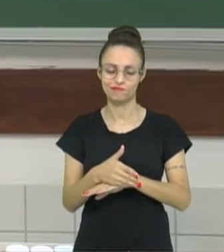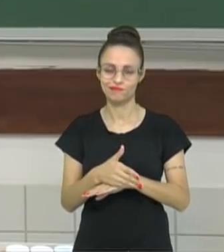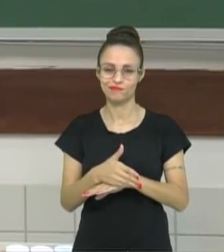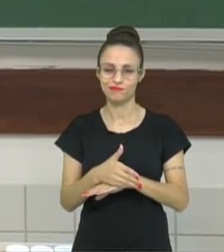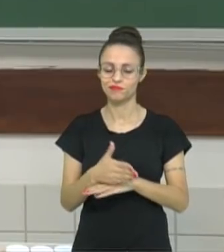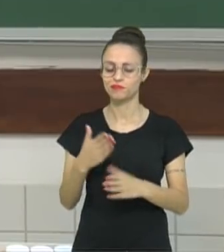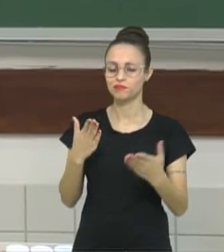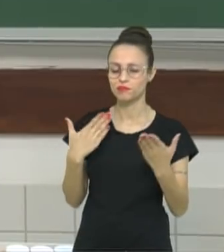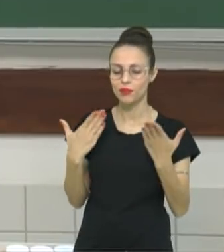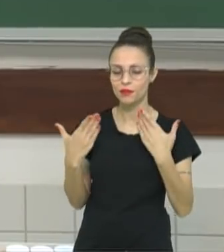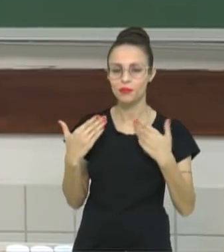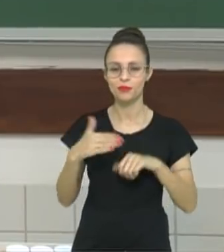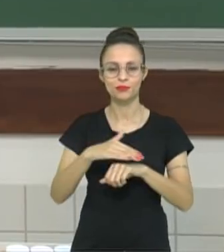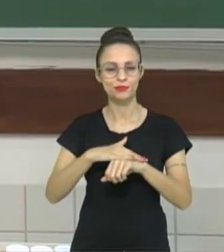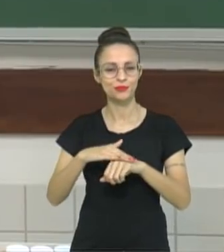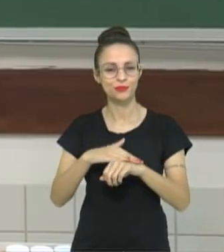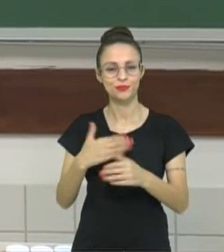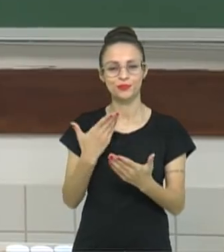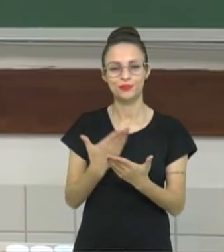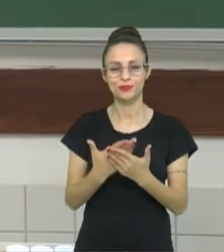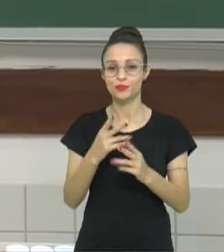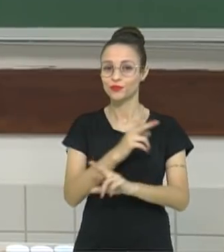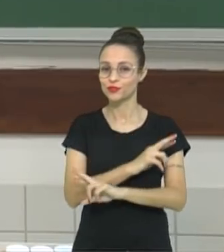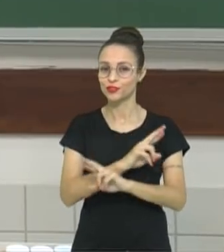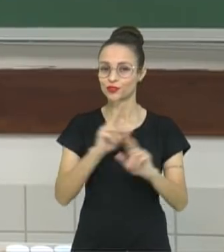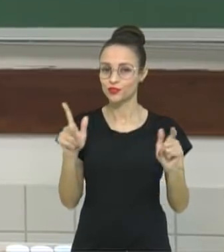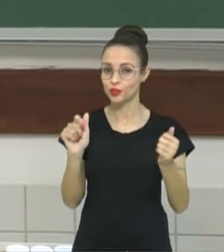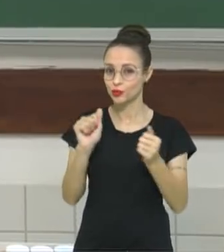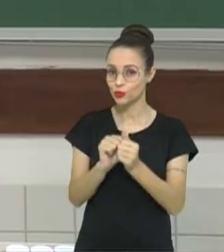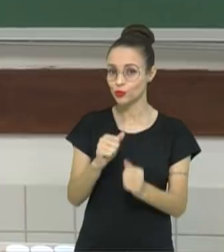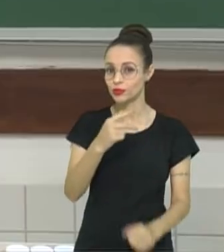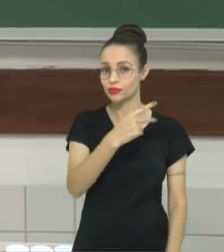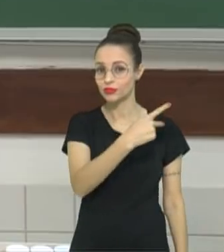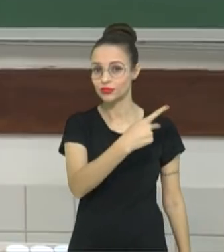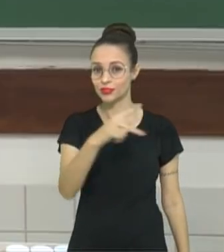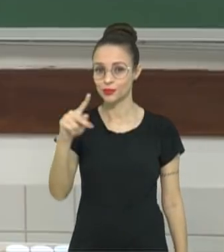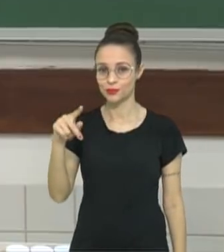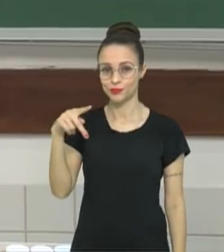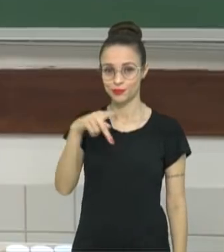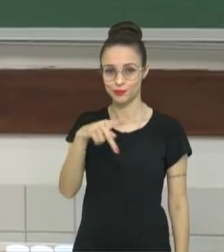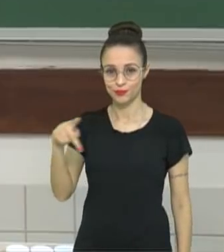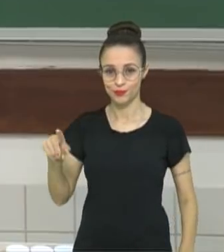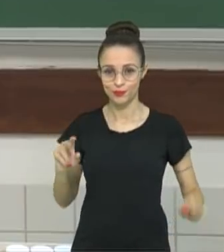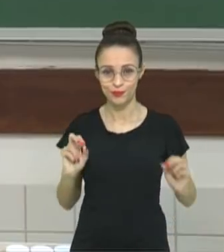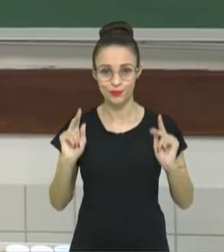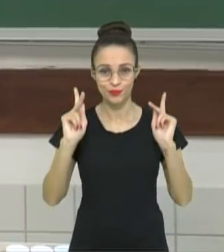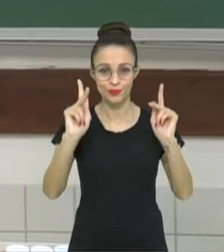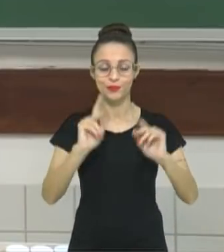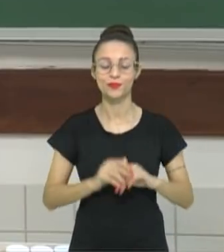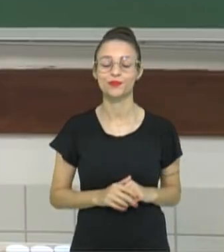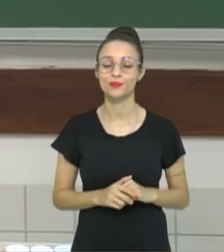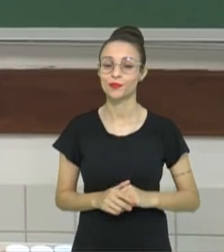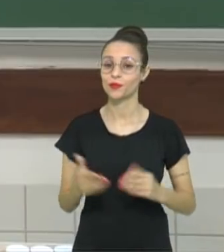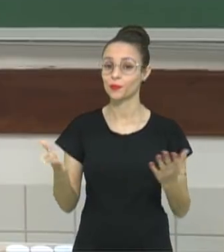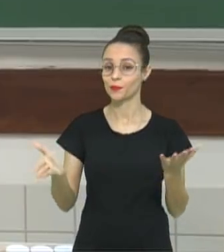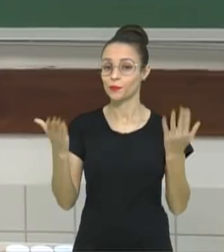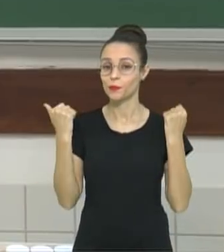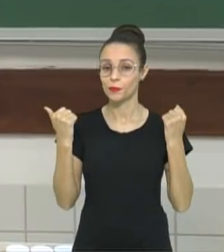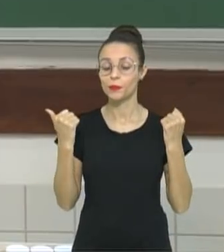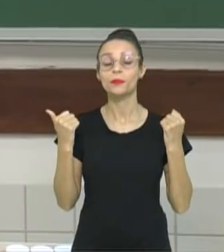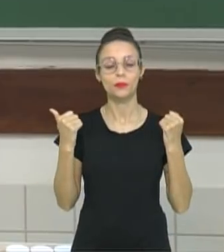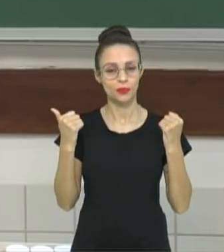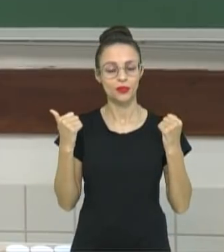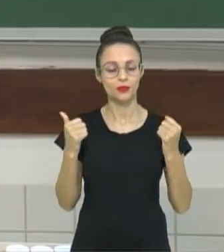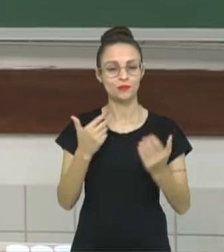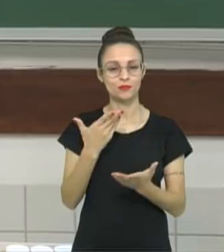esse bate-papo, essa aula diferente também com o seu professor. Tá bom, gente? Então, vamos lá, para a